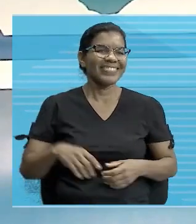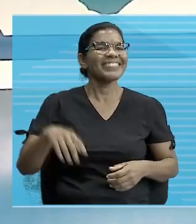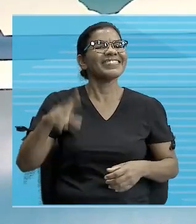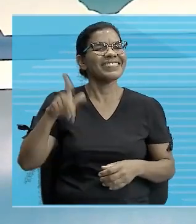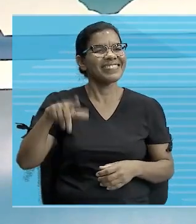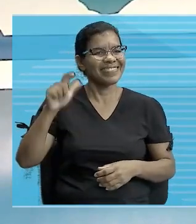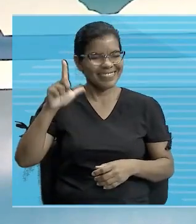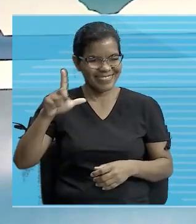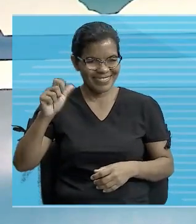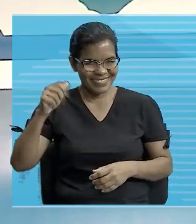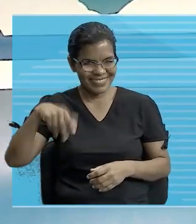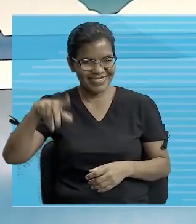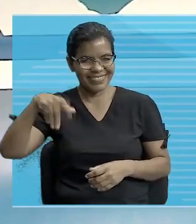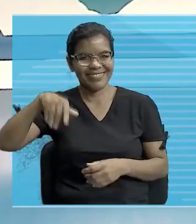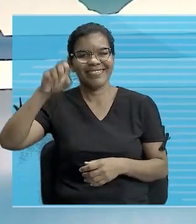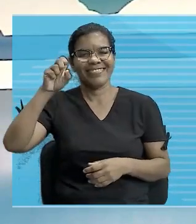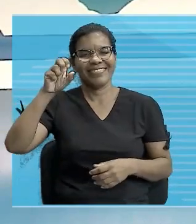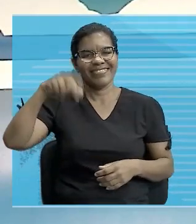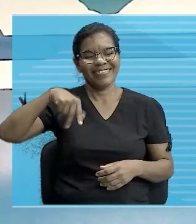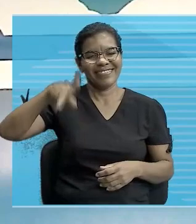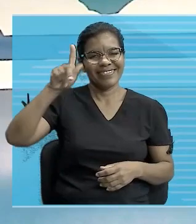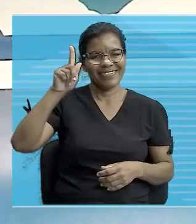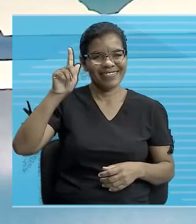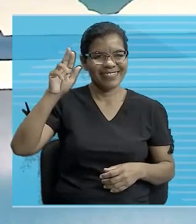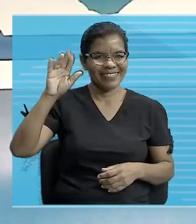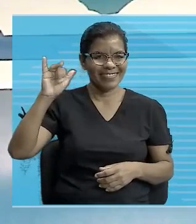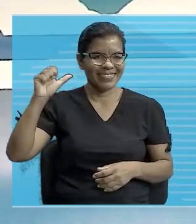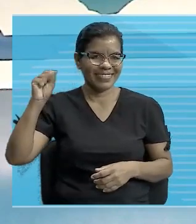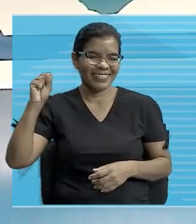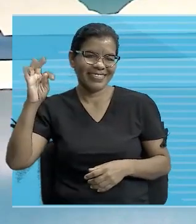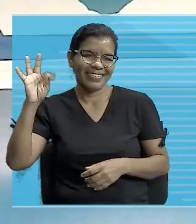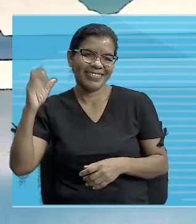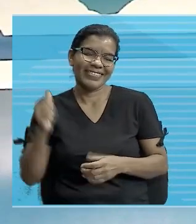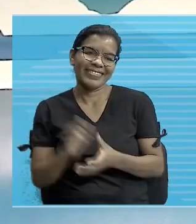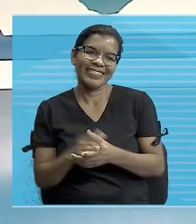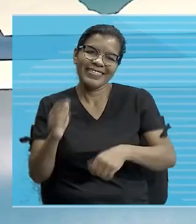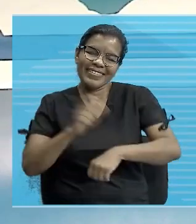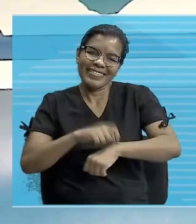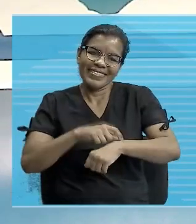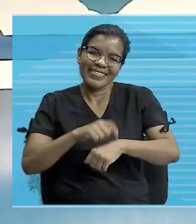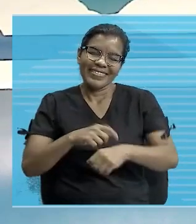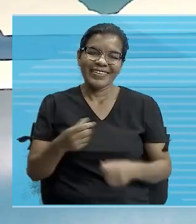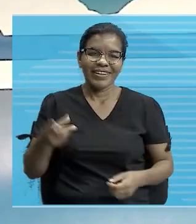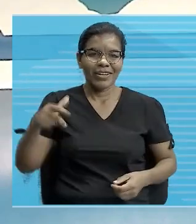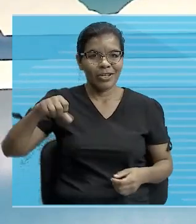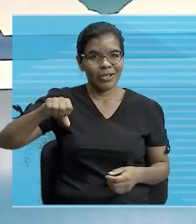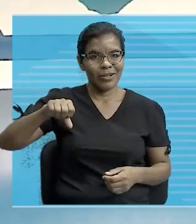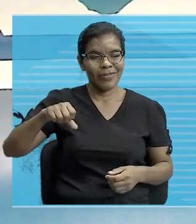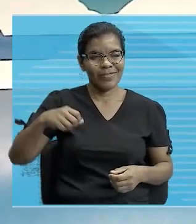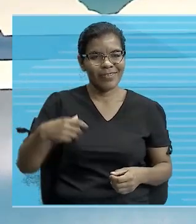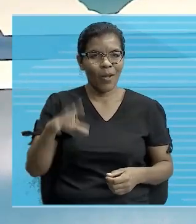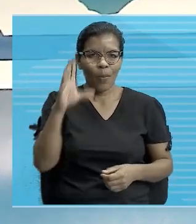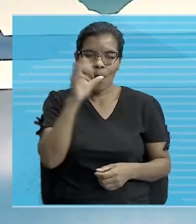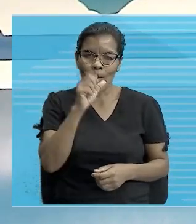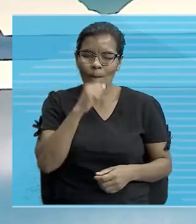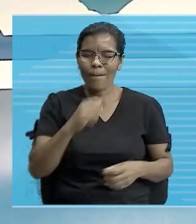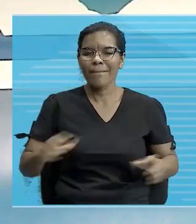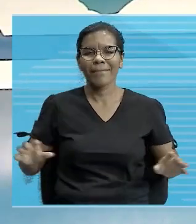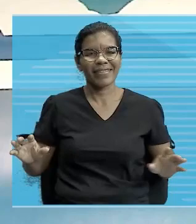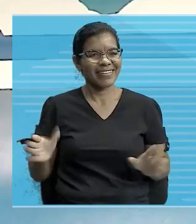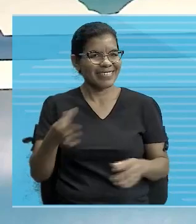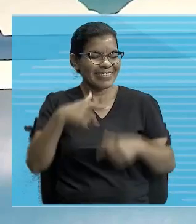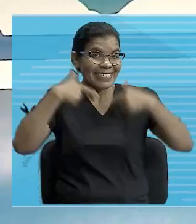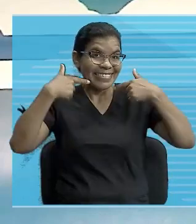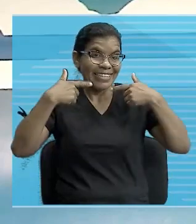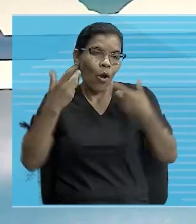e, nesse momento, 9 horas da noite, no sábado, nós vamos estar muito alegre